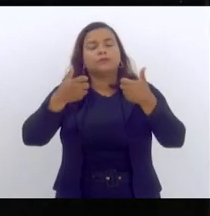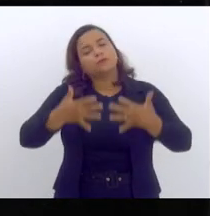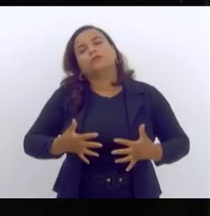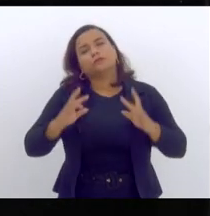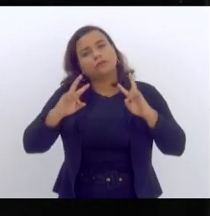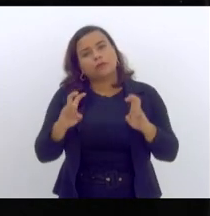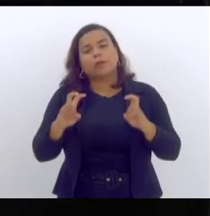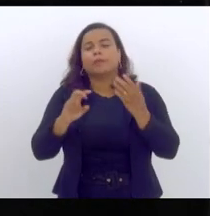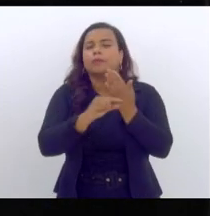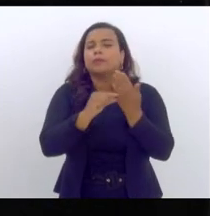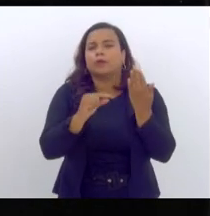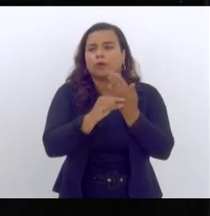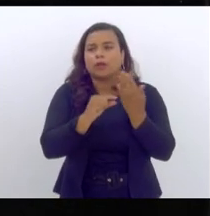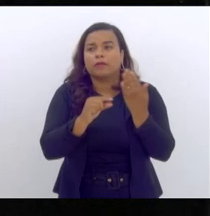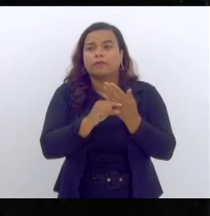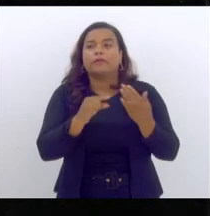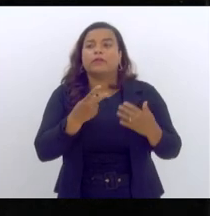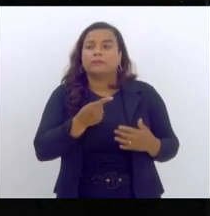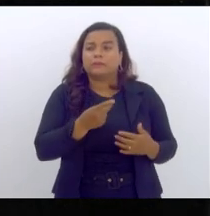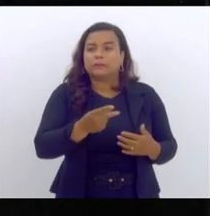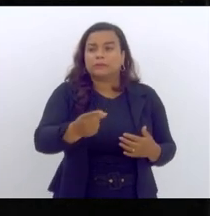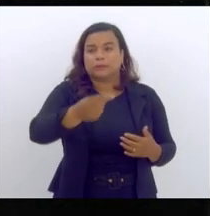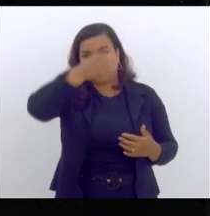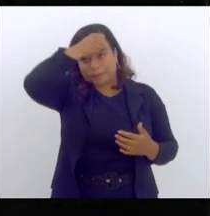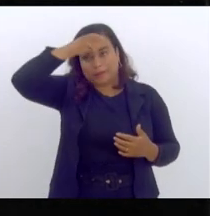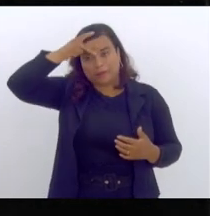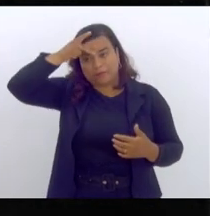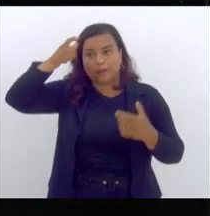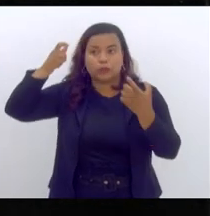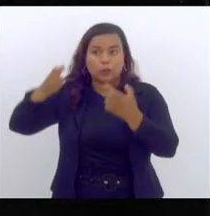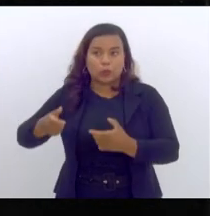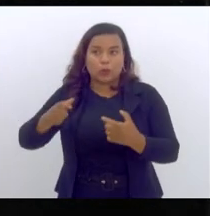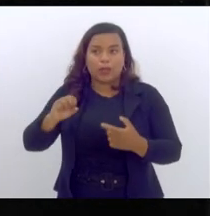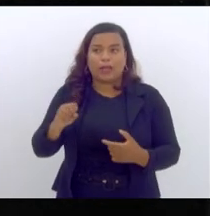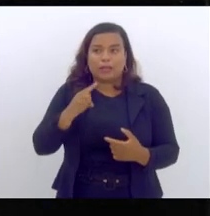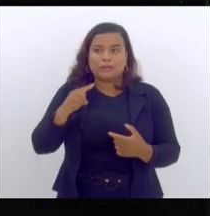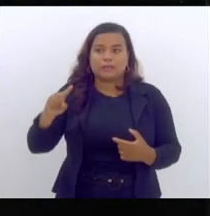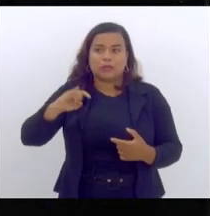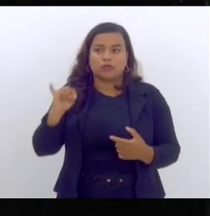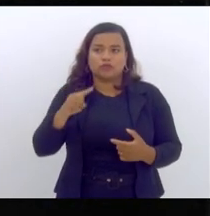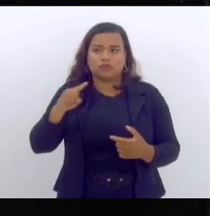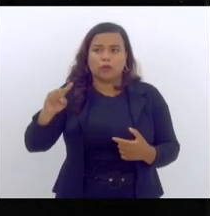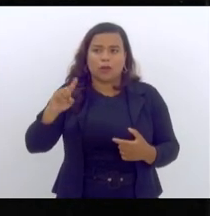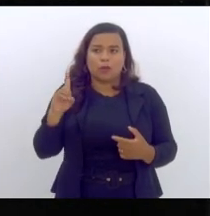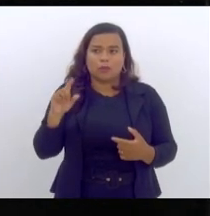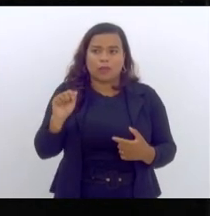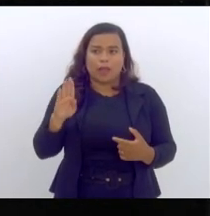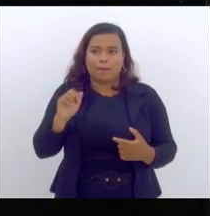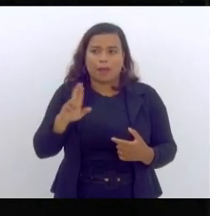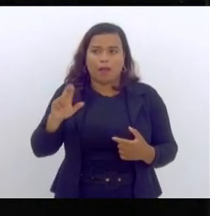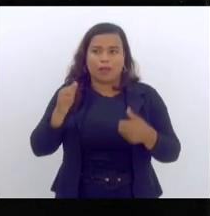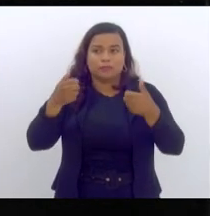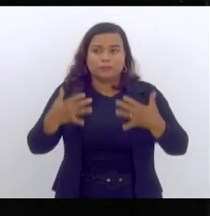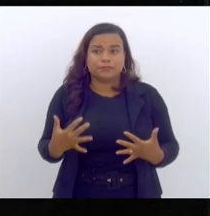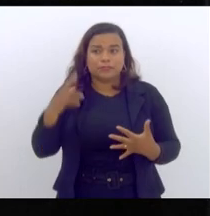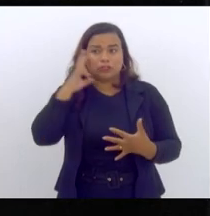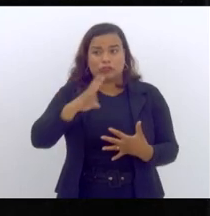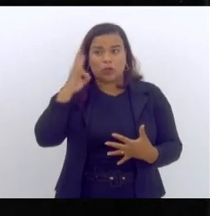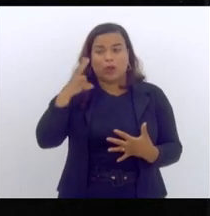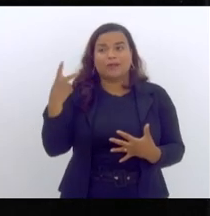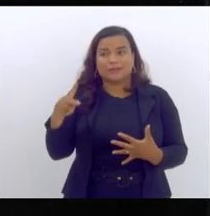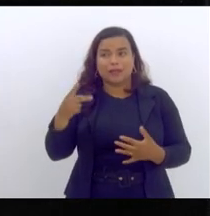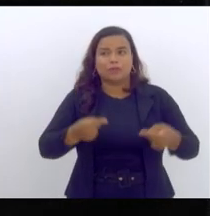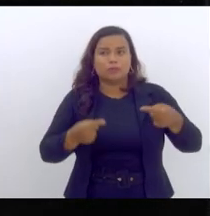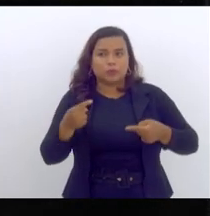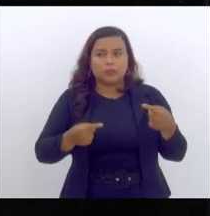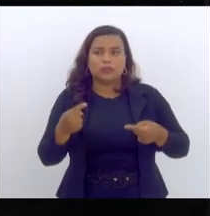da biografia do eterno prefeito de São João da Barra que relata sua trajetória política pautada